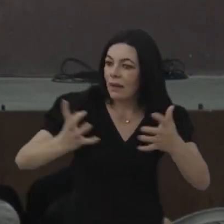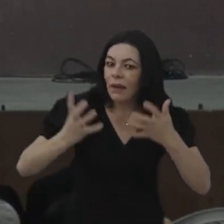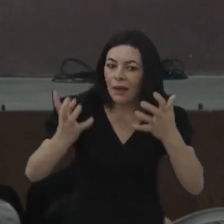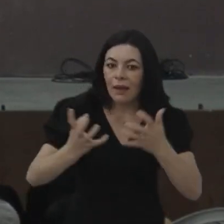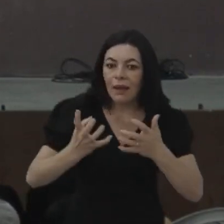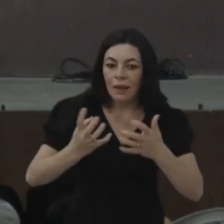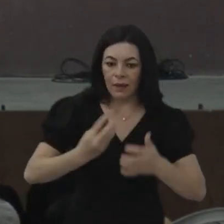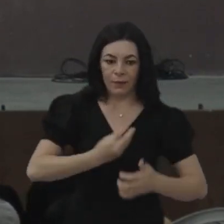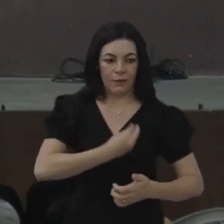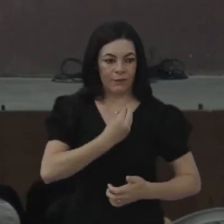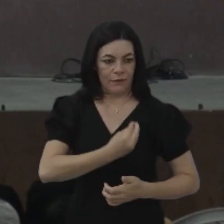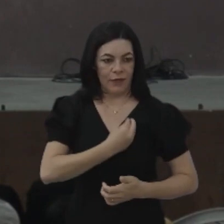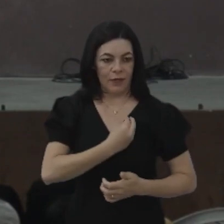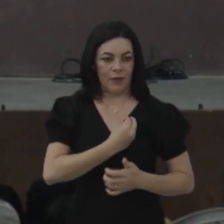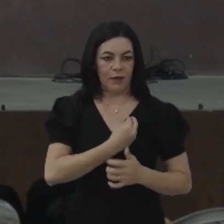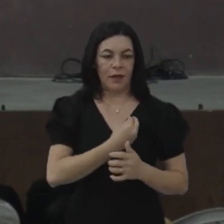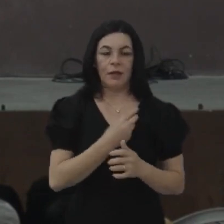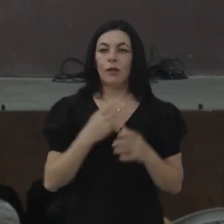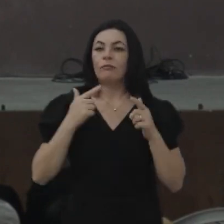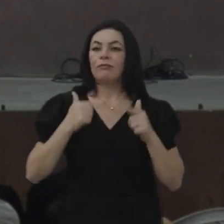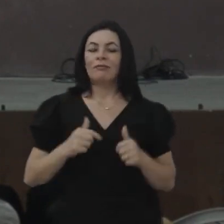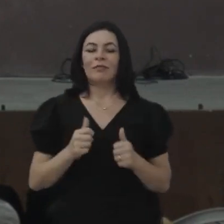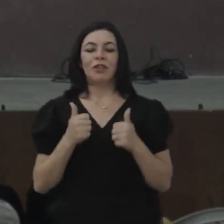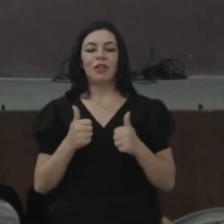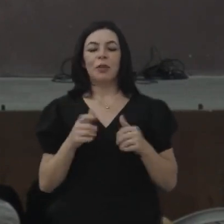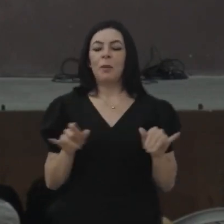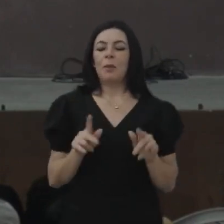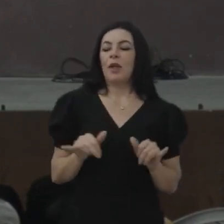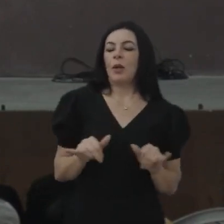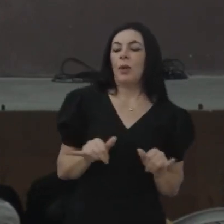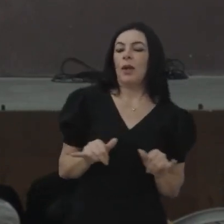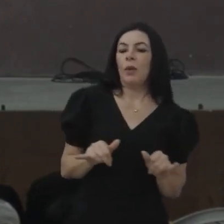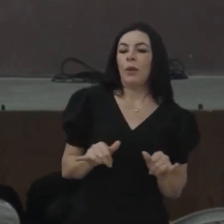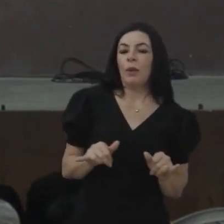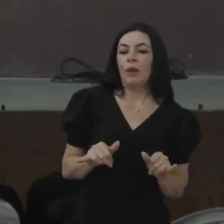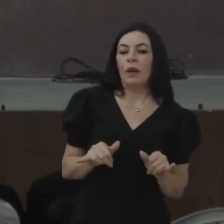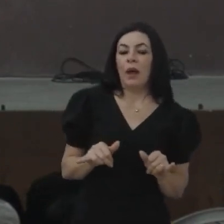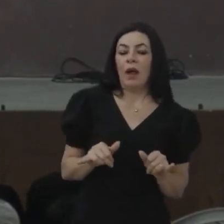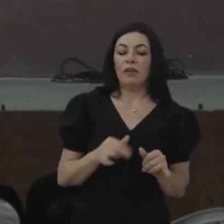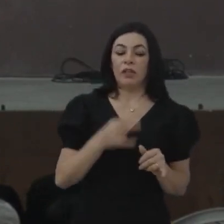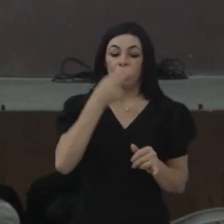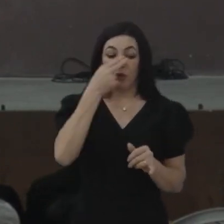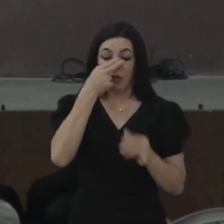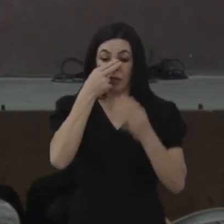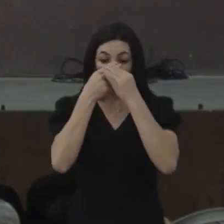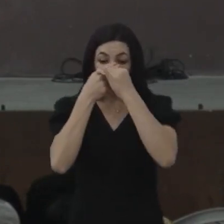não viver perseguição, deixe de ser crente e vá arrumar outra coisa para fazer da sua vida.